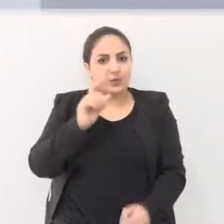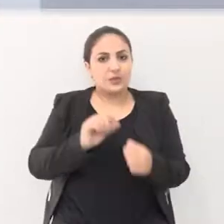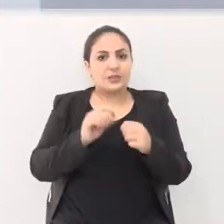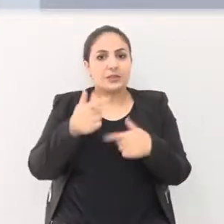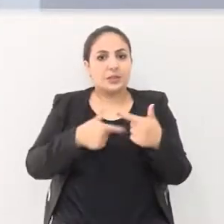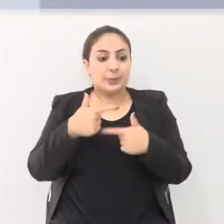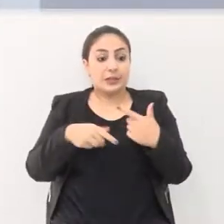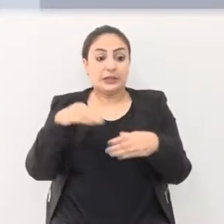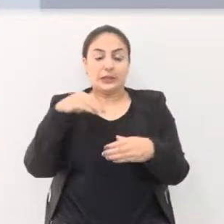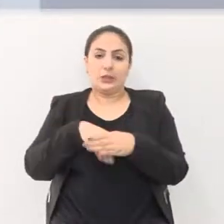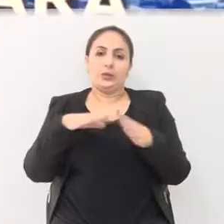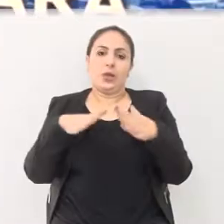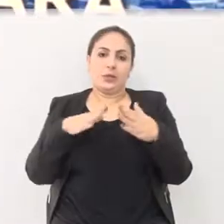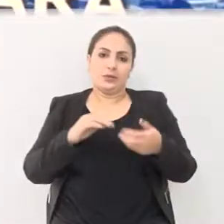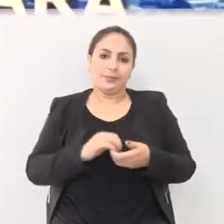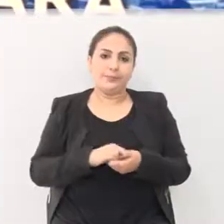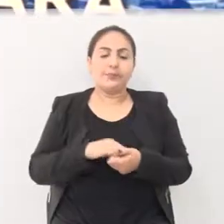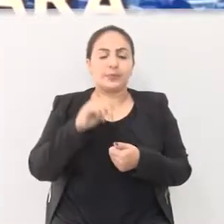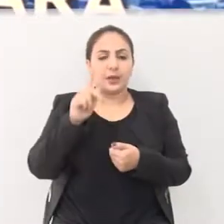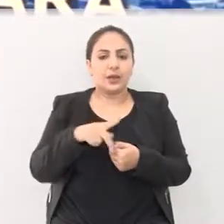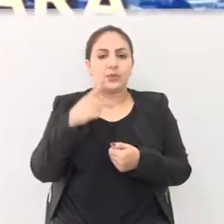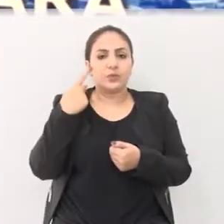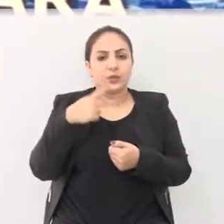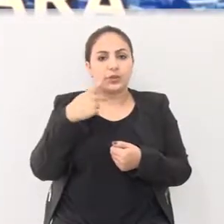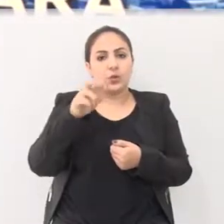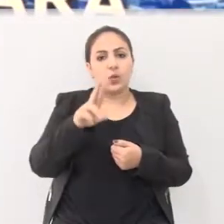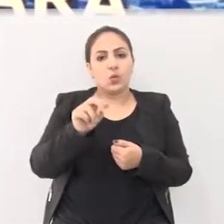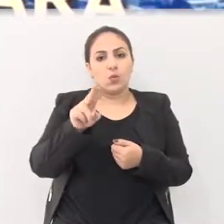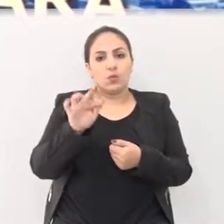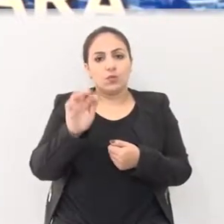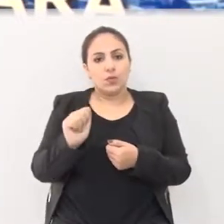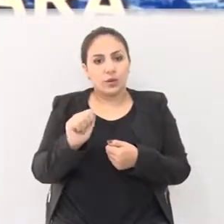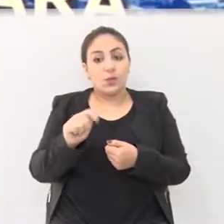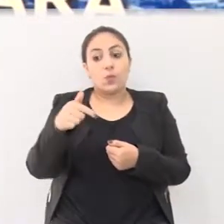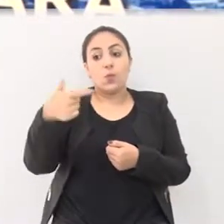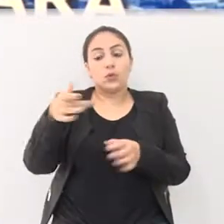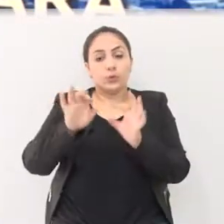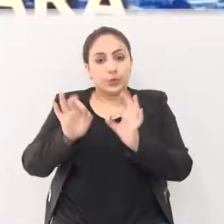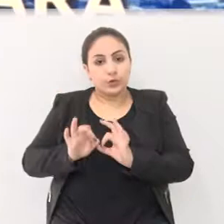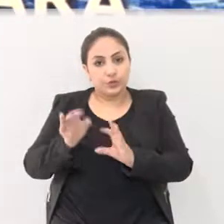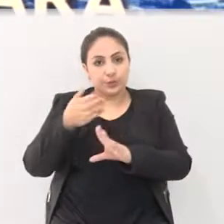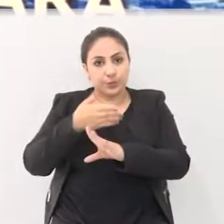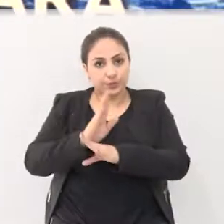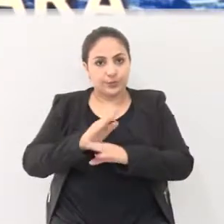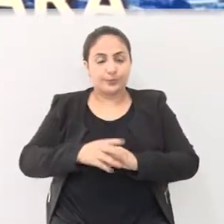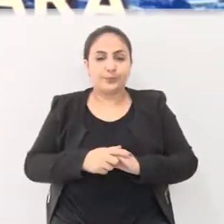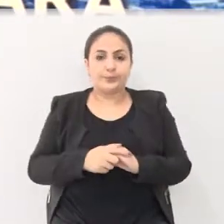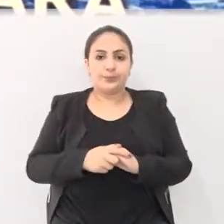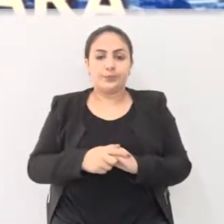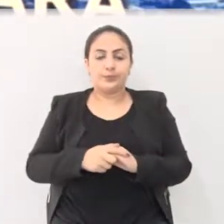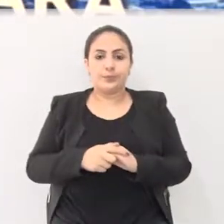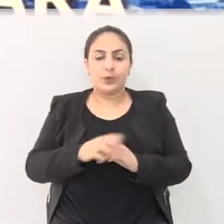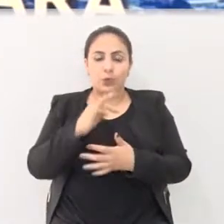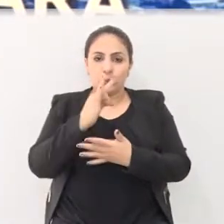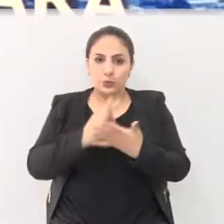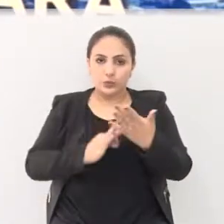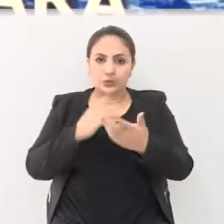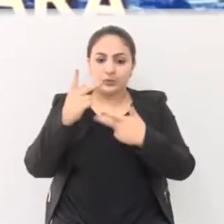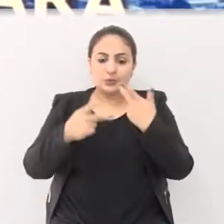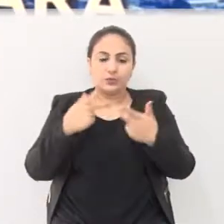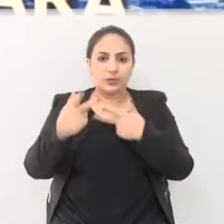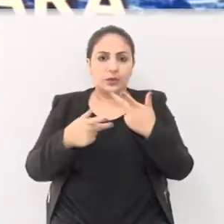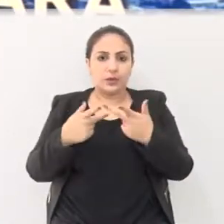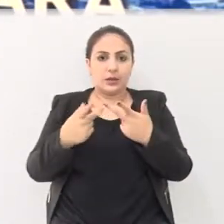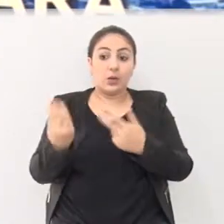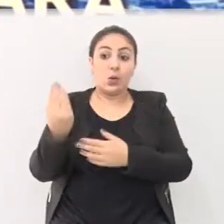fazer muito trabalho dentro de casa. É do progressista Cláudio Rufa Soldá o outro projeto aprovado. O texto